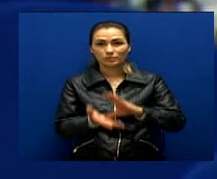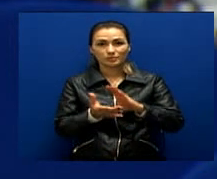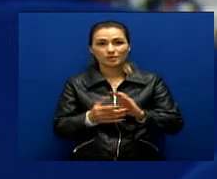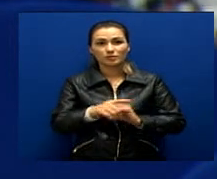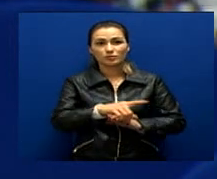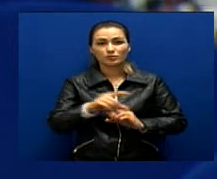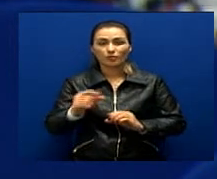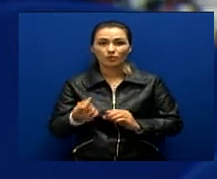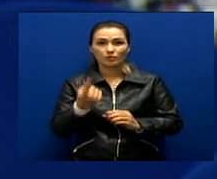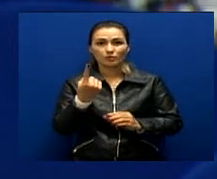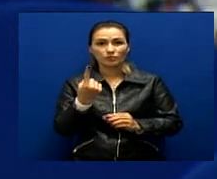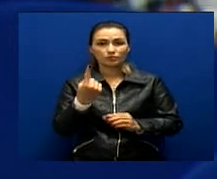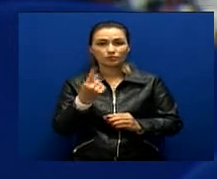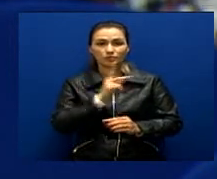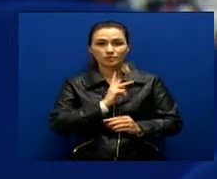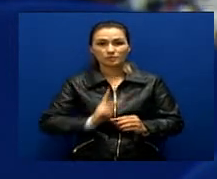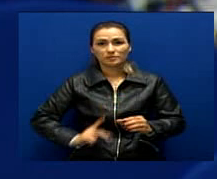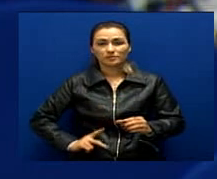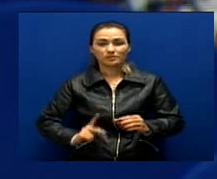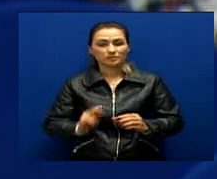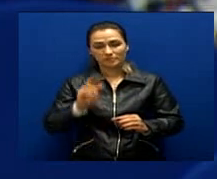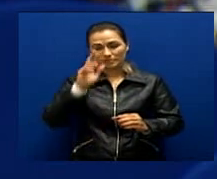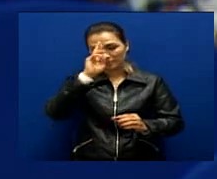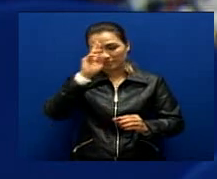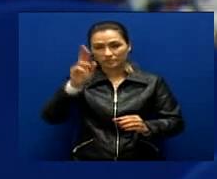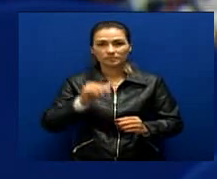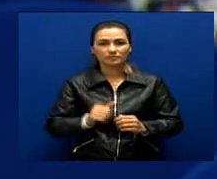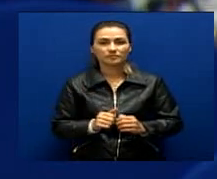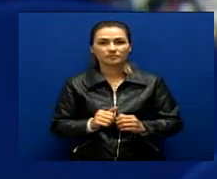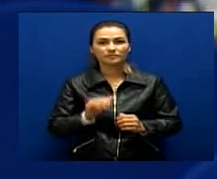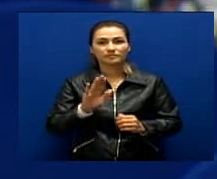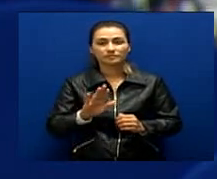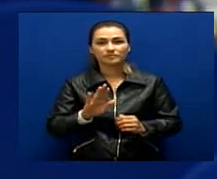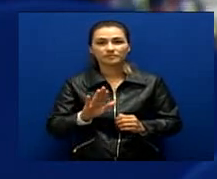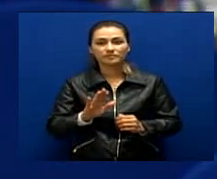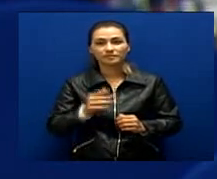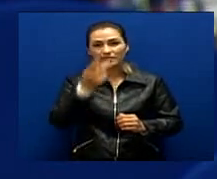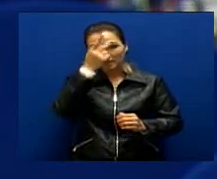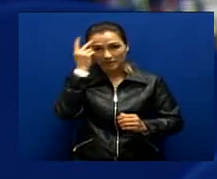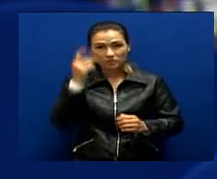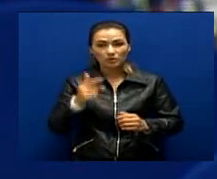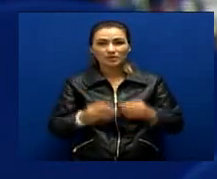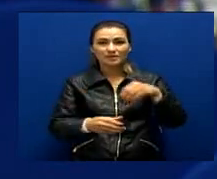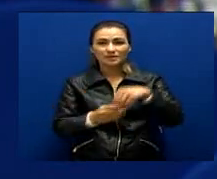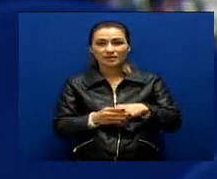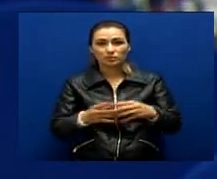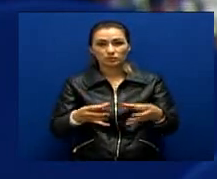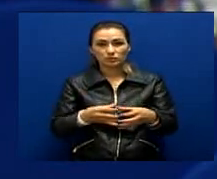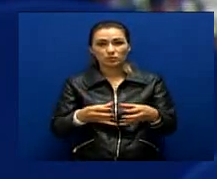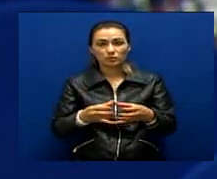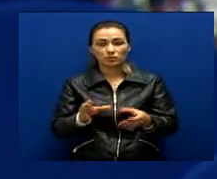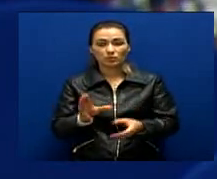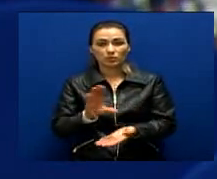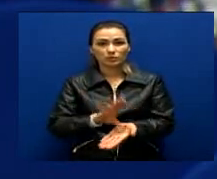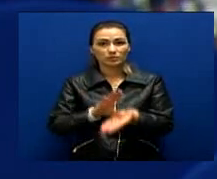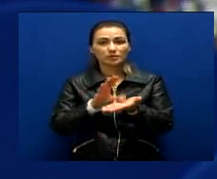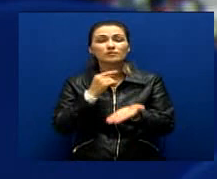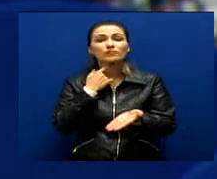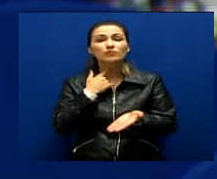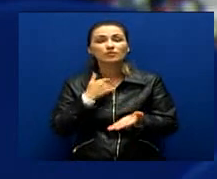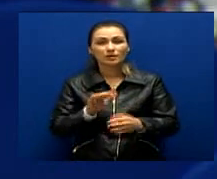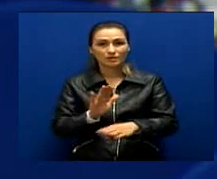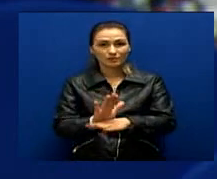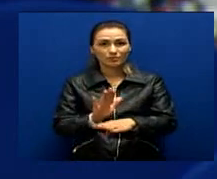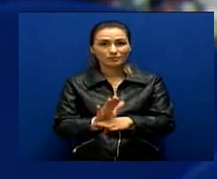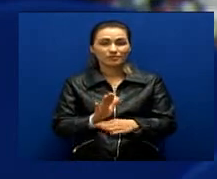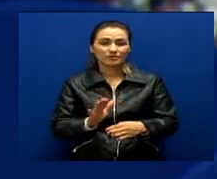isso só vai acontecer e quem for eleito para o conselho tivesse interesse o que a gente sabe que forças